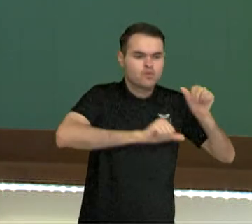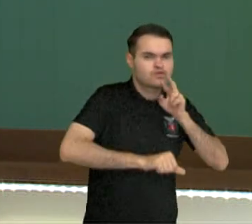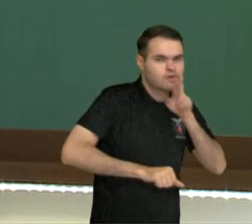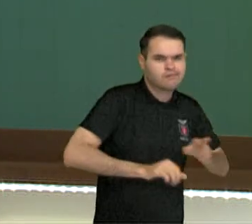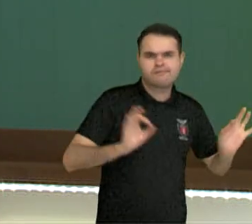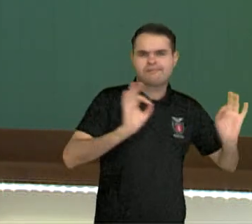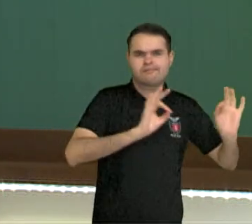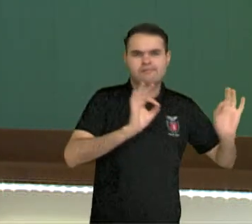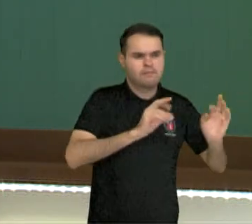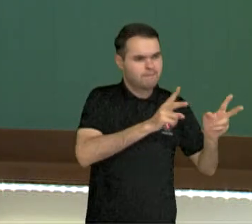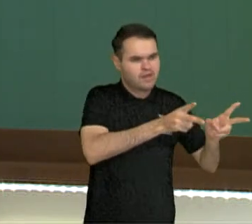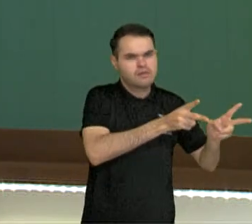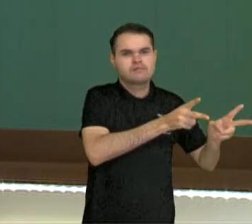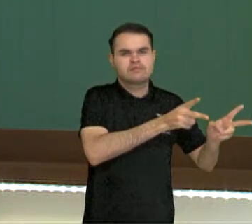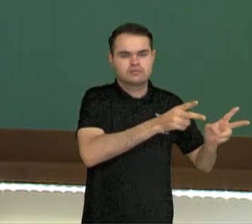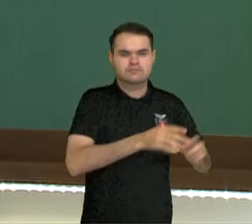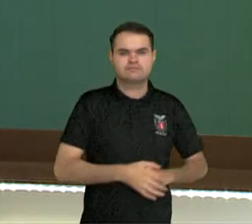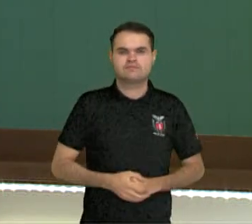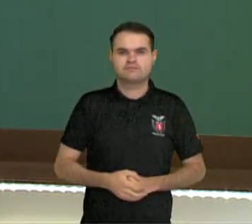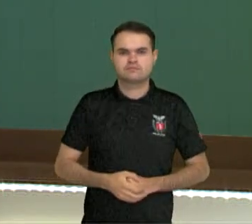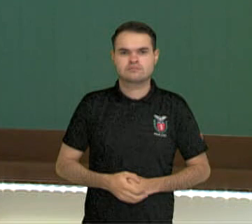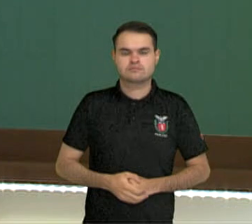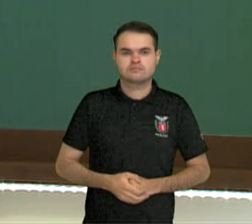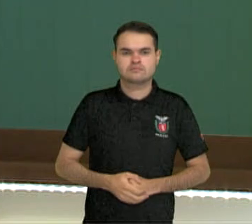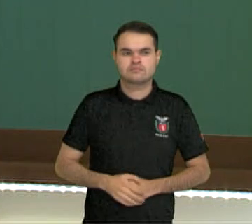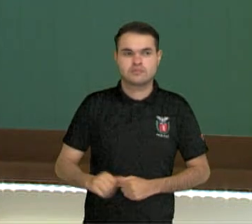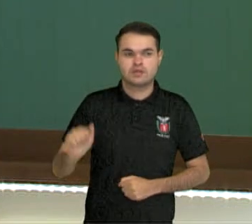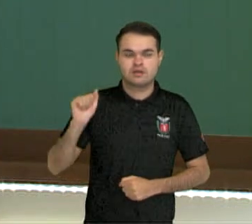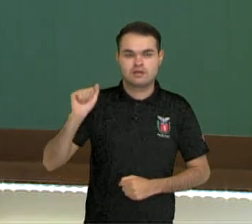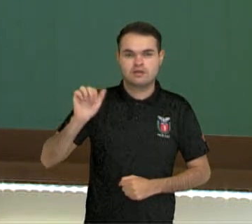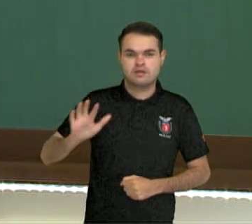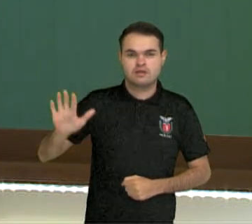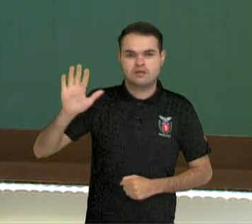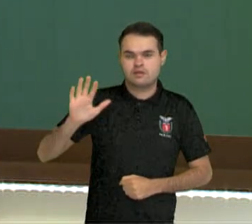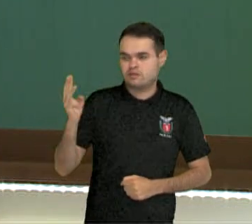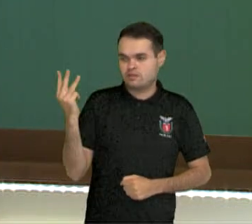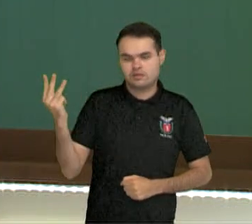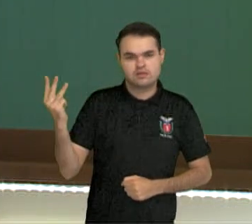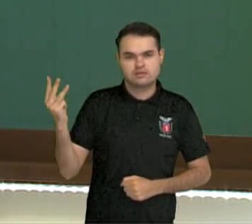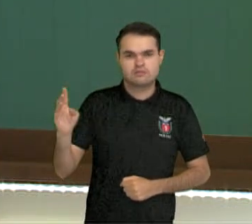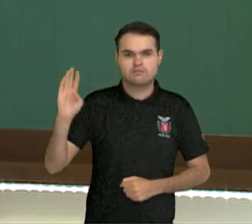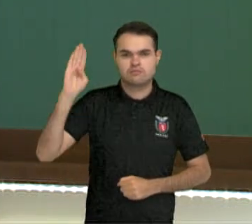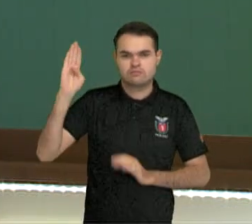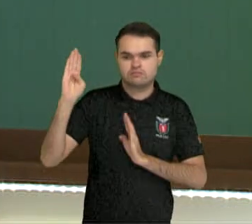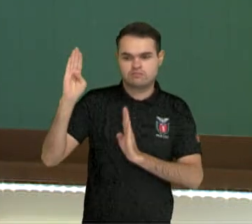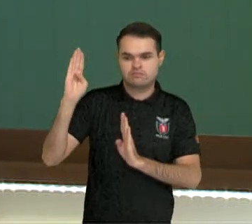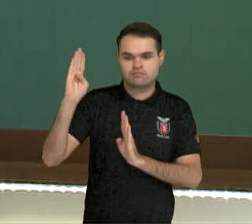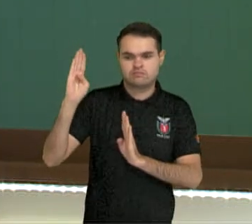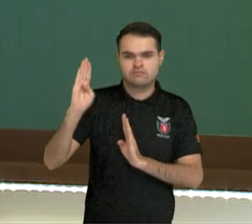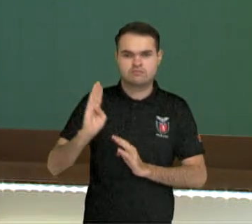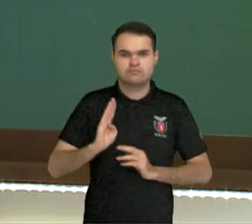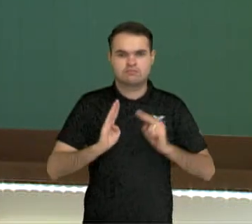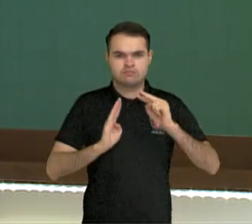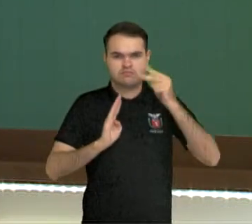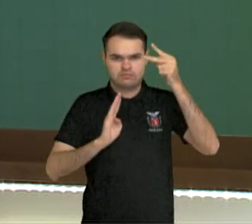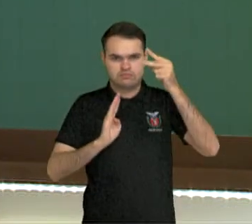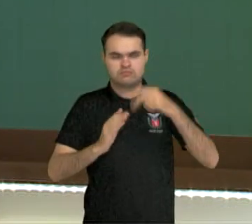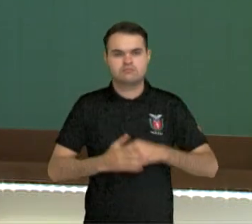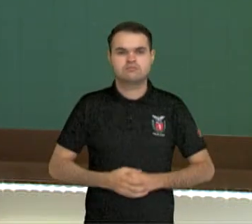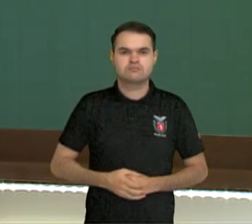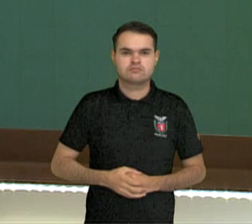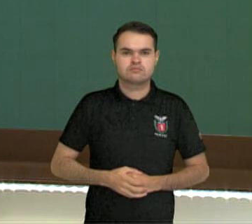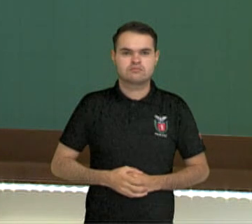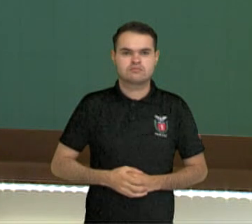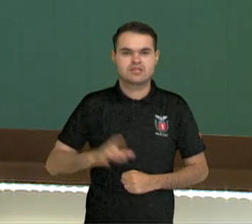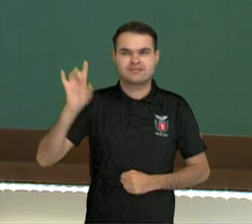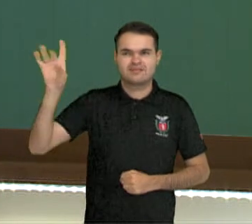o resultado. E a área 3, que é desse retângulo B por B, B ao quadrado, ok? Então, a gente determinou a área de